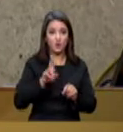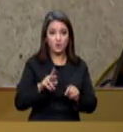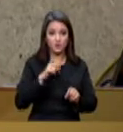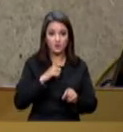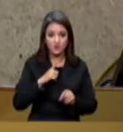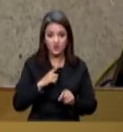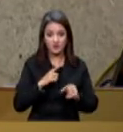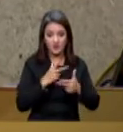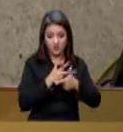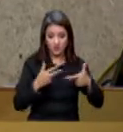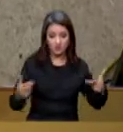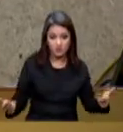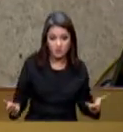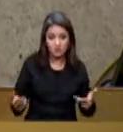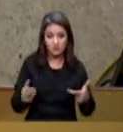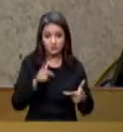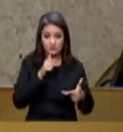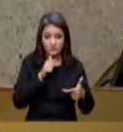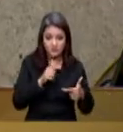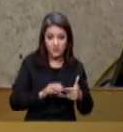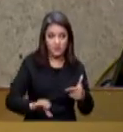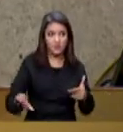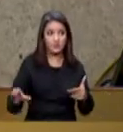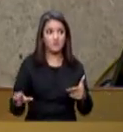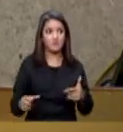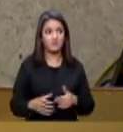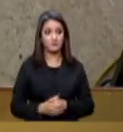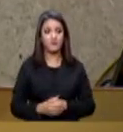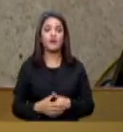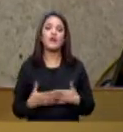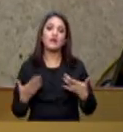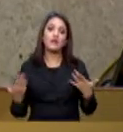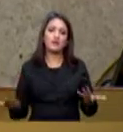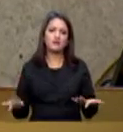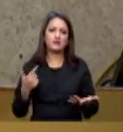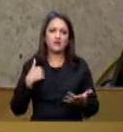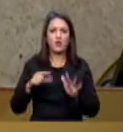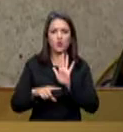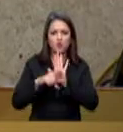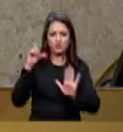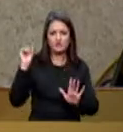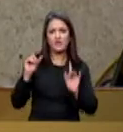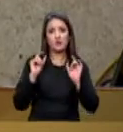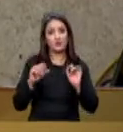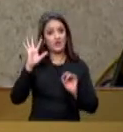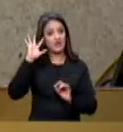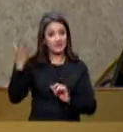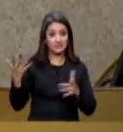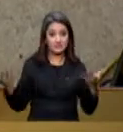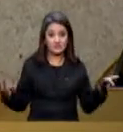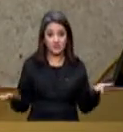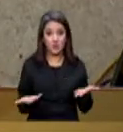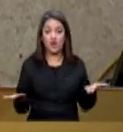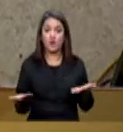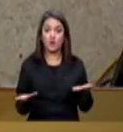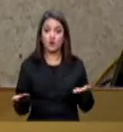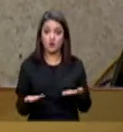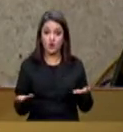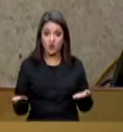hídricos. Por oportuno, eu destaco que a presente decisão,